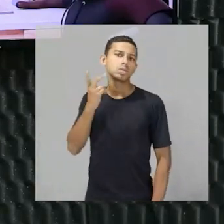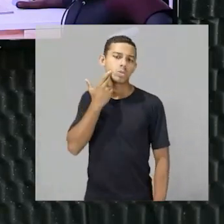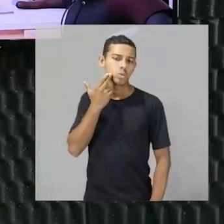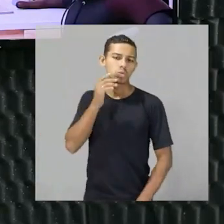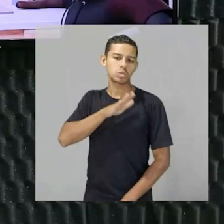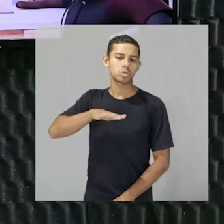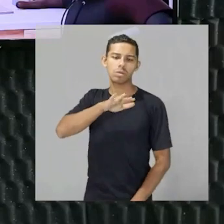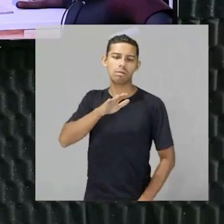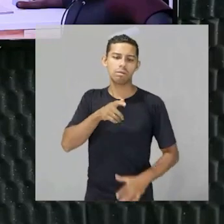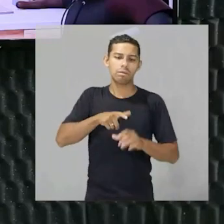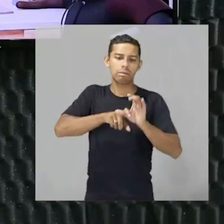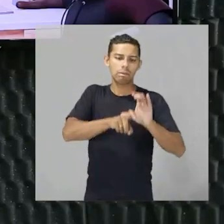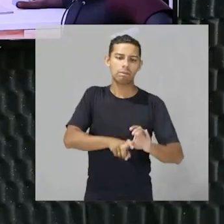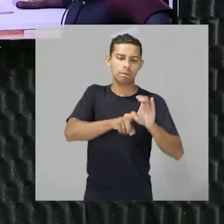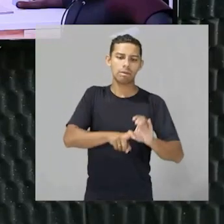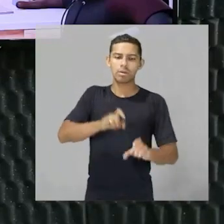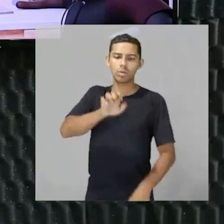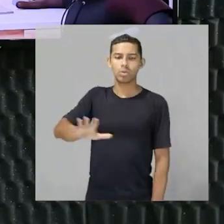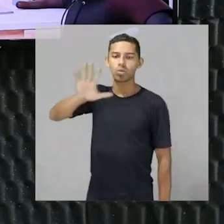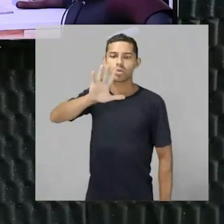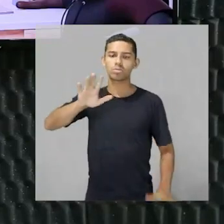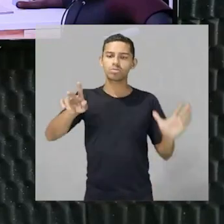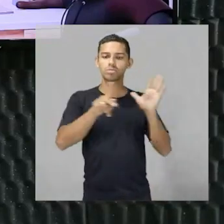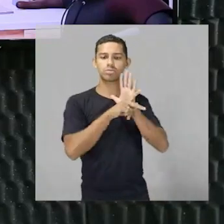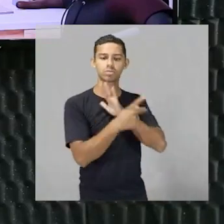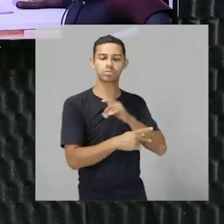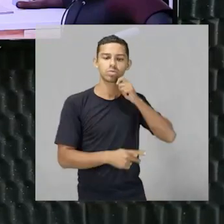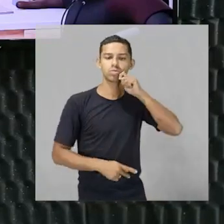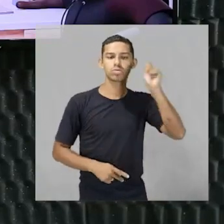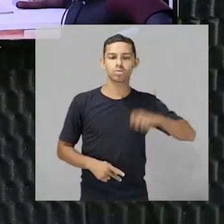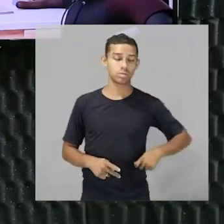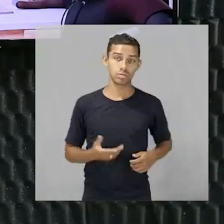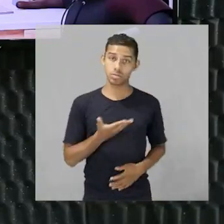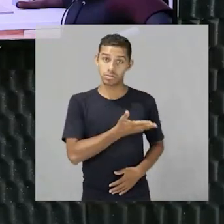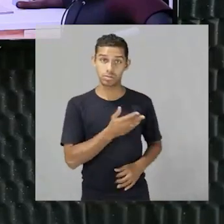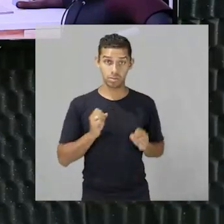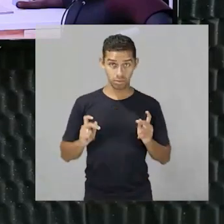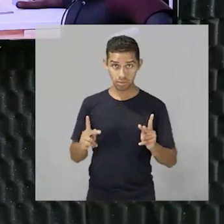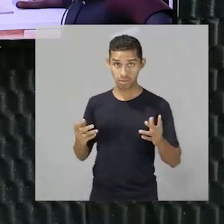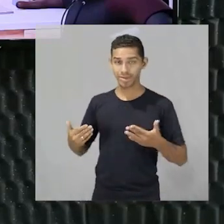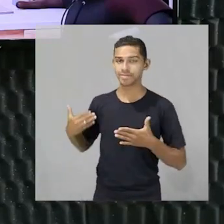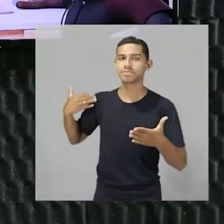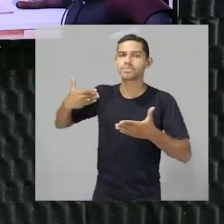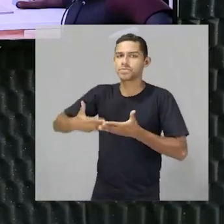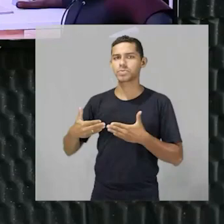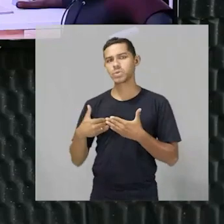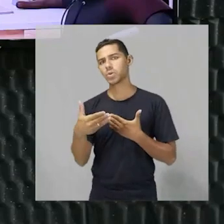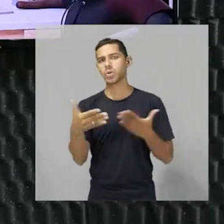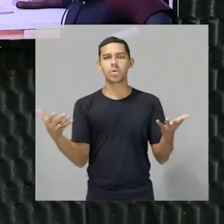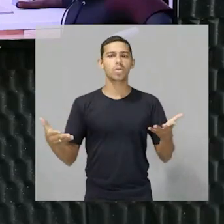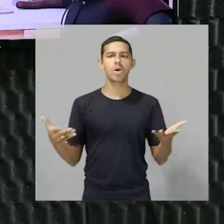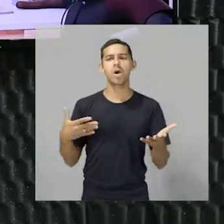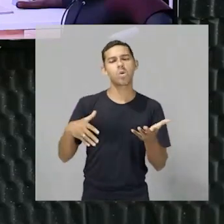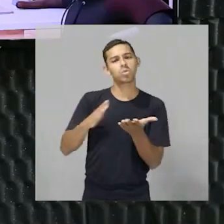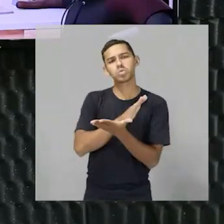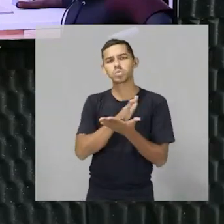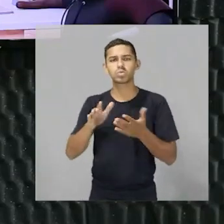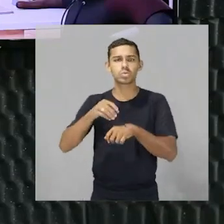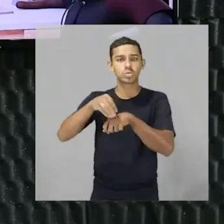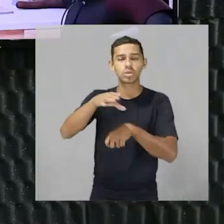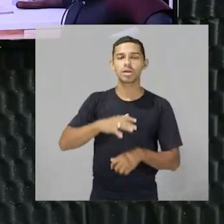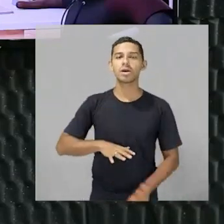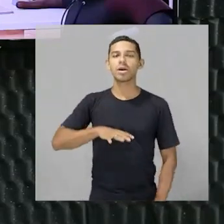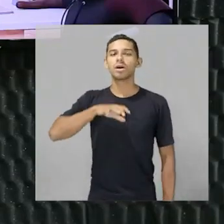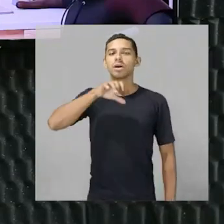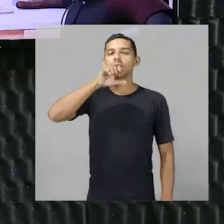gás natural russo-ucraniano. Fechou? Então, muita atenção nessas dicas. Sem mais delongas, para a gente começar, passando algumas dicas importantes, bora